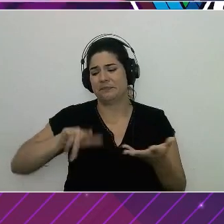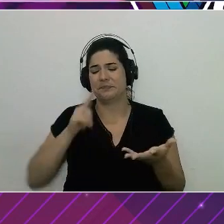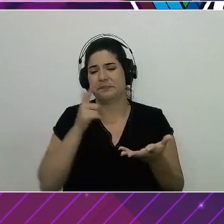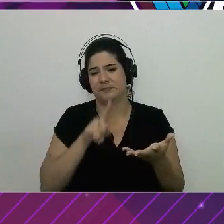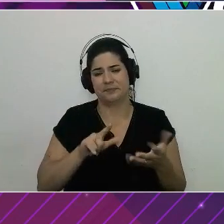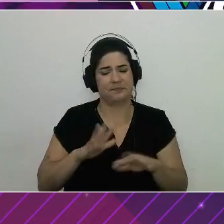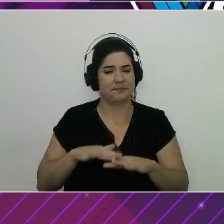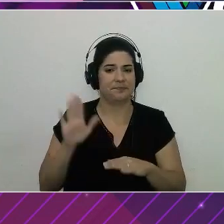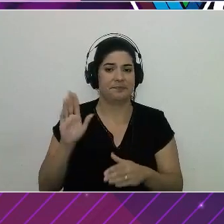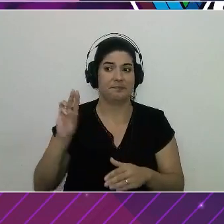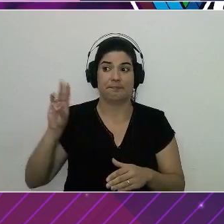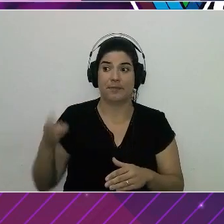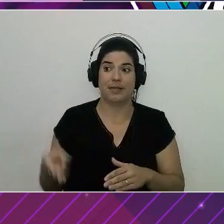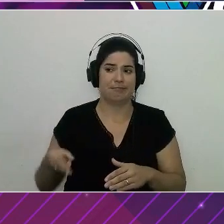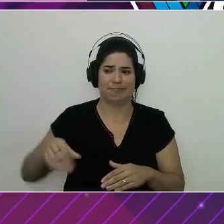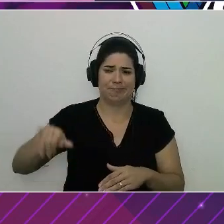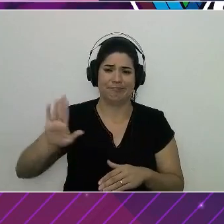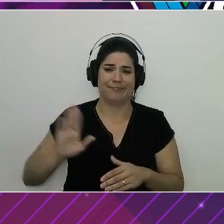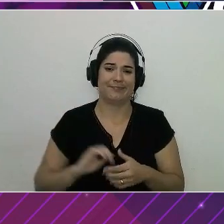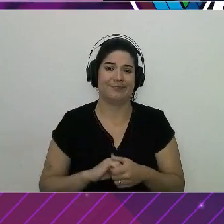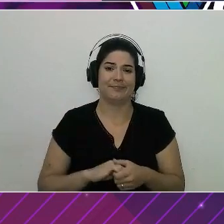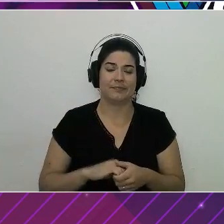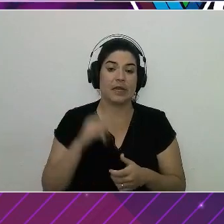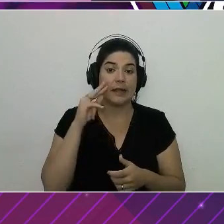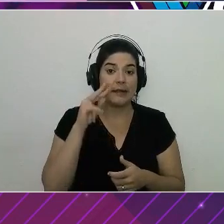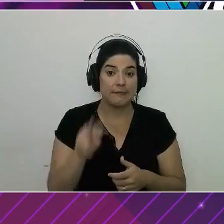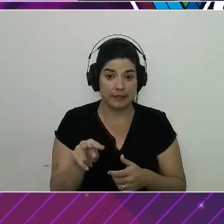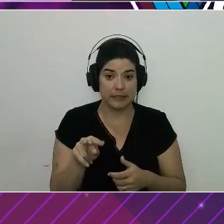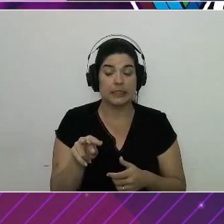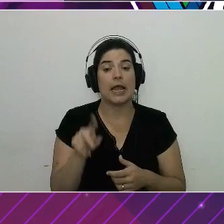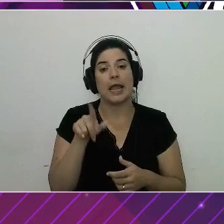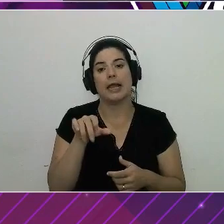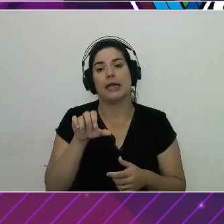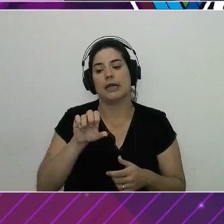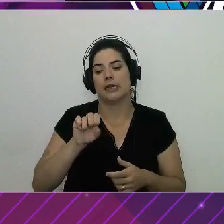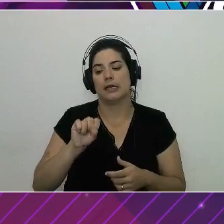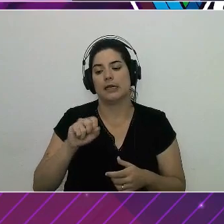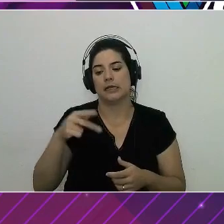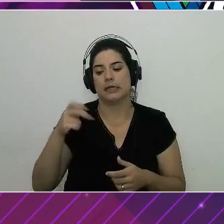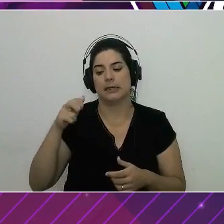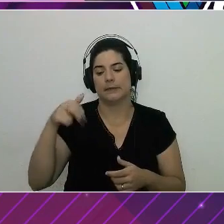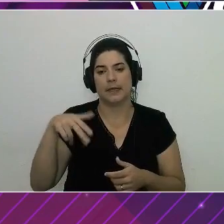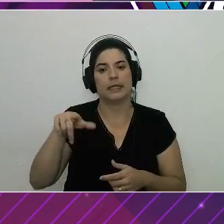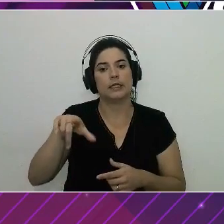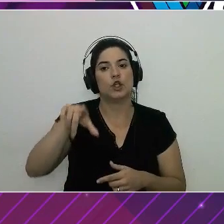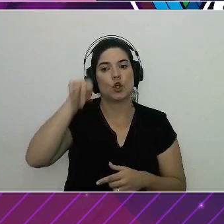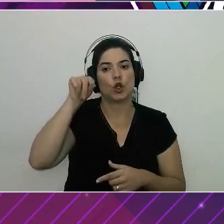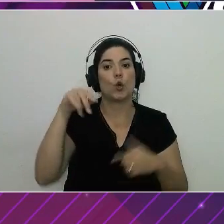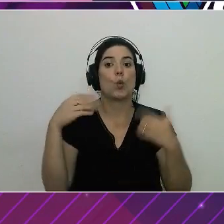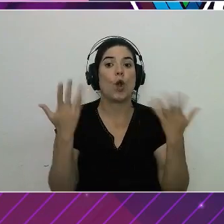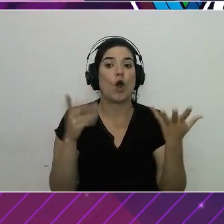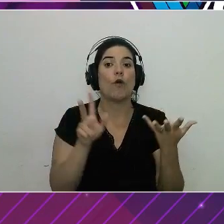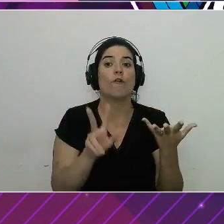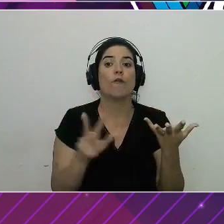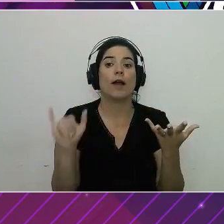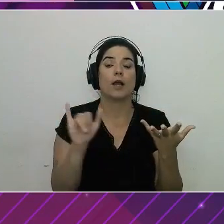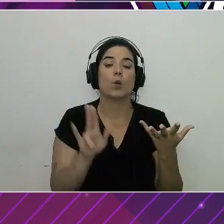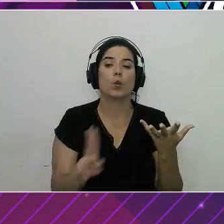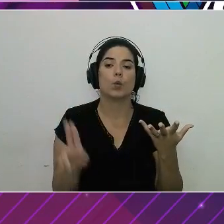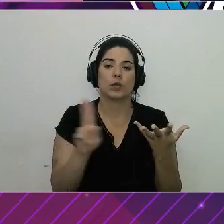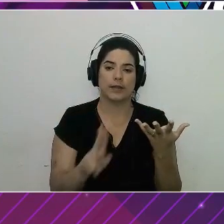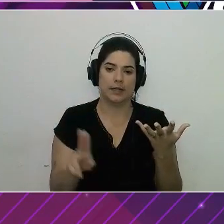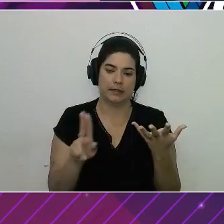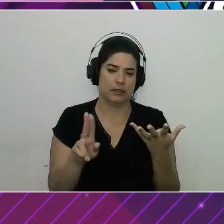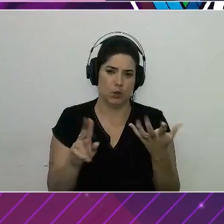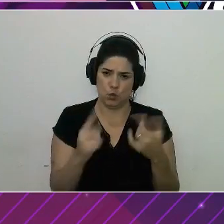Então, beleza, isso é um span, é selecionar, isso é seletor, para selecionar qual spam você vai usar. E não precisa ser só um,